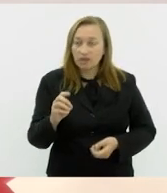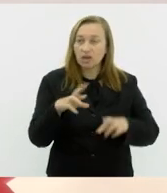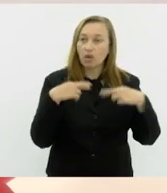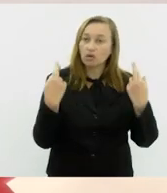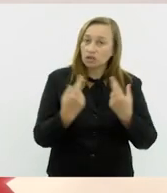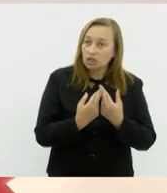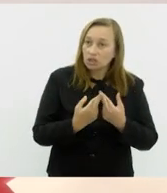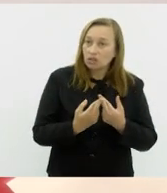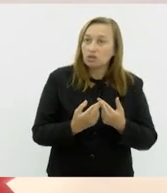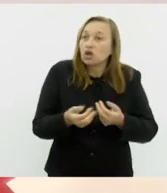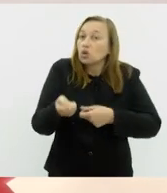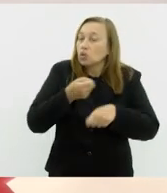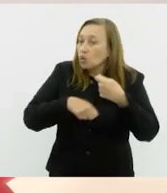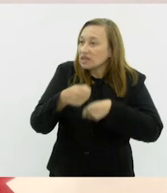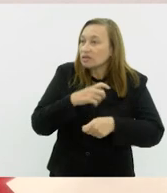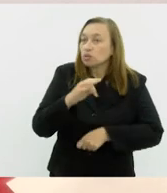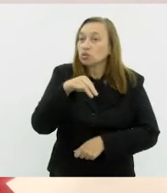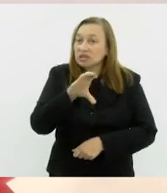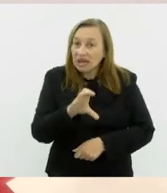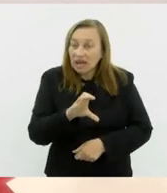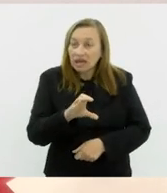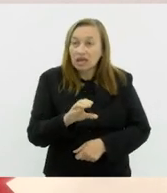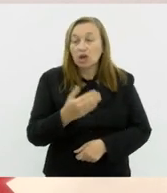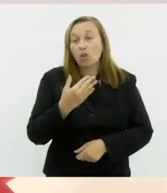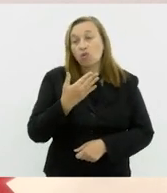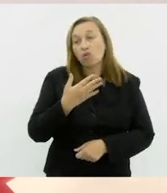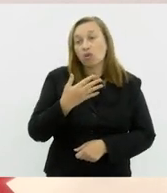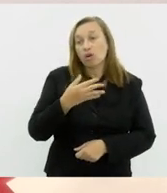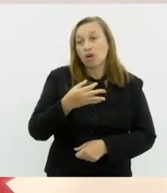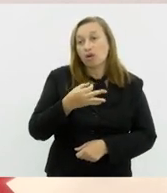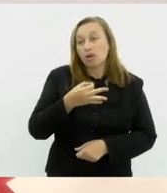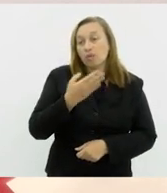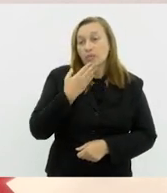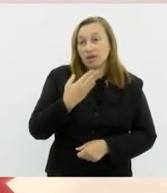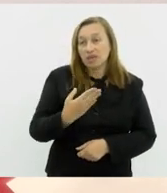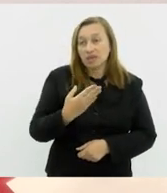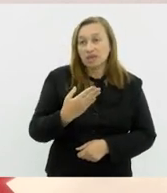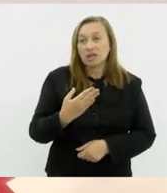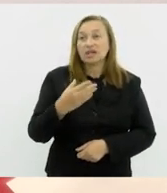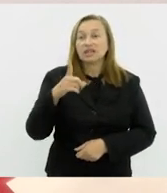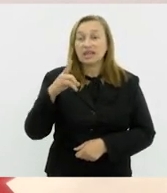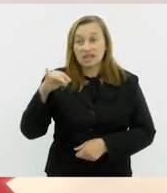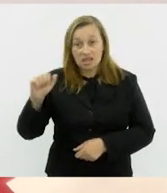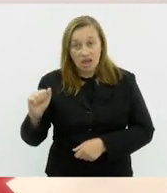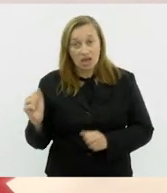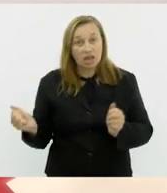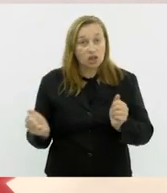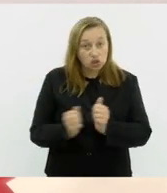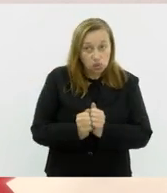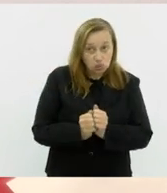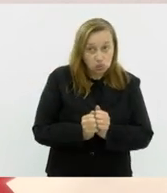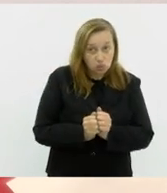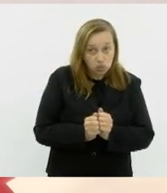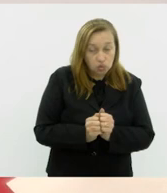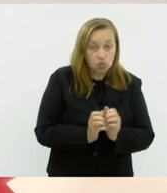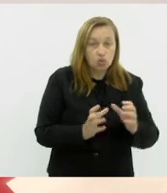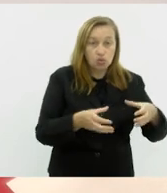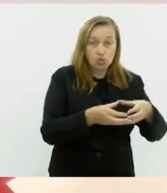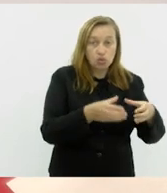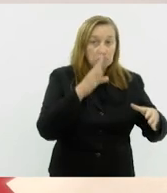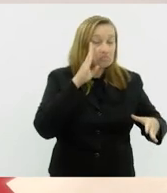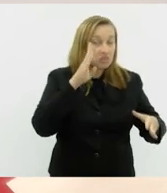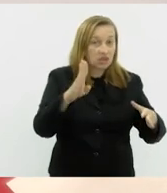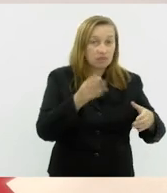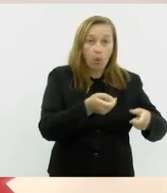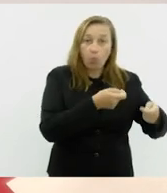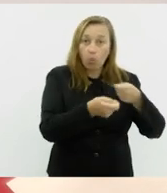então, buscando a negociação do TAC, e eu estou sugerindo, então, a participação do DSEA, né, como órgão, né, principal, órgão